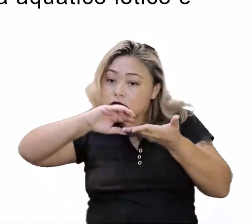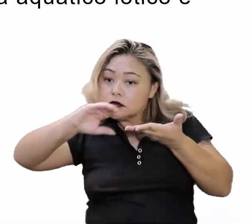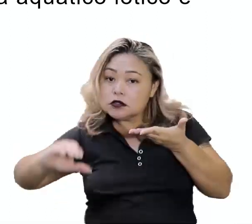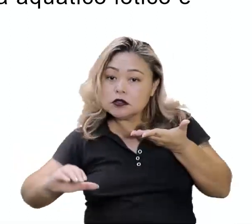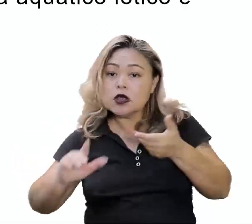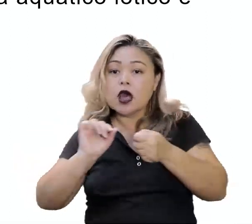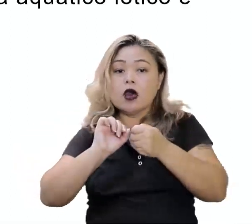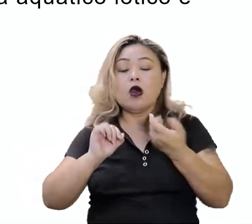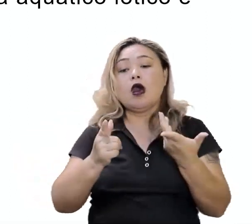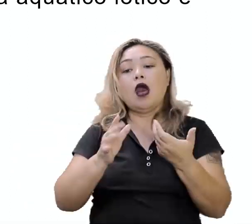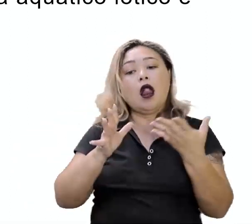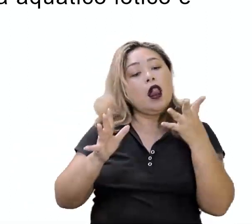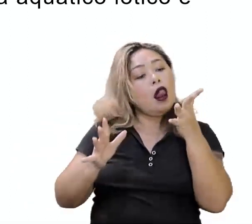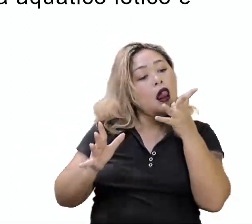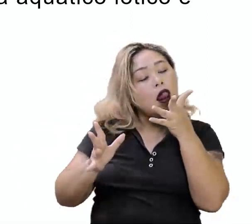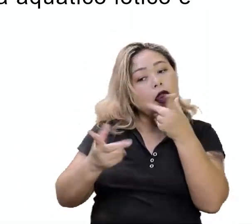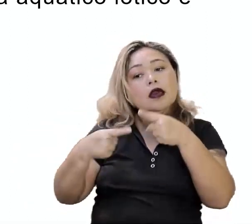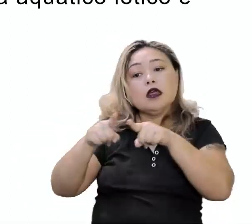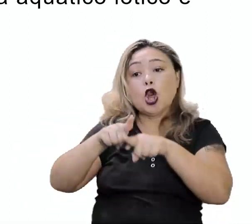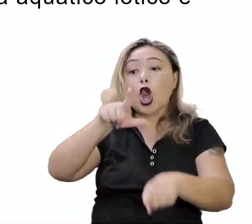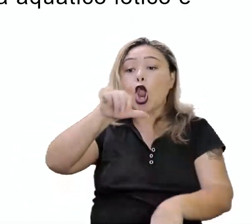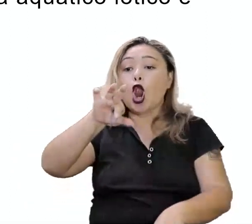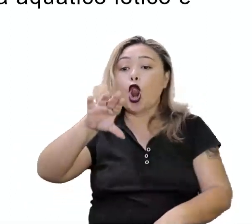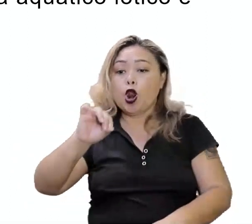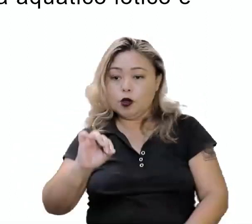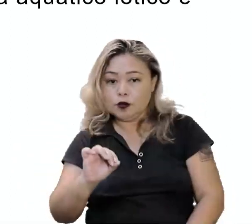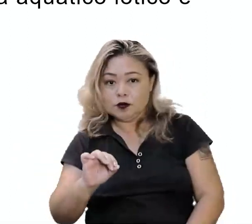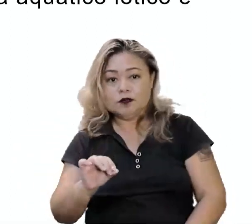lênticos e os lóticos. Presta atenção,